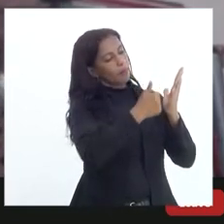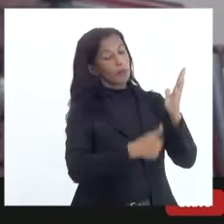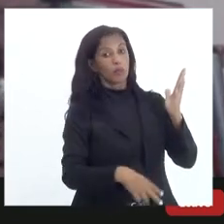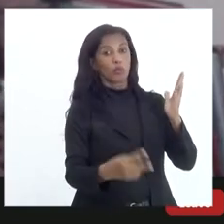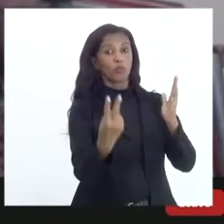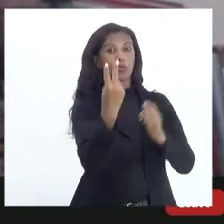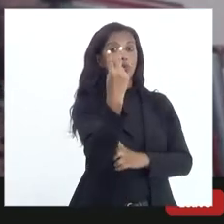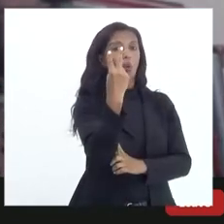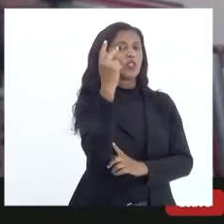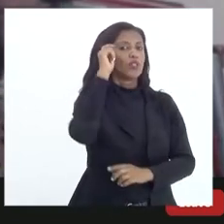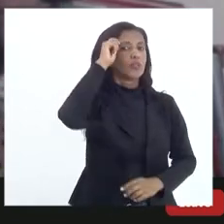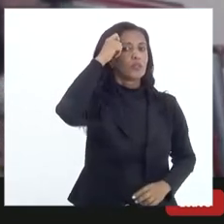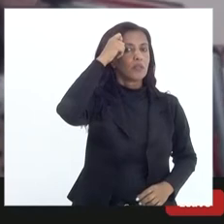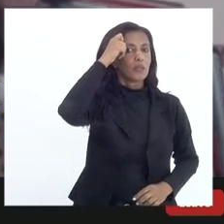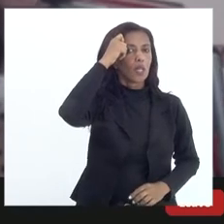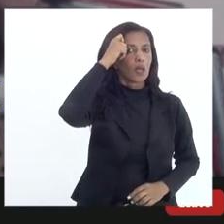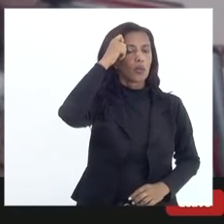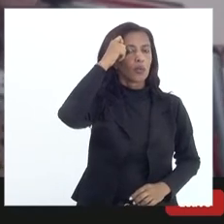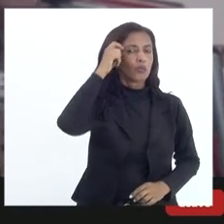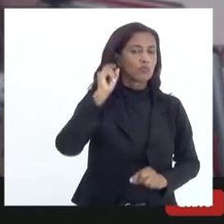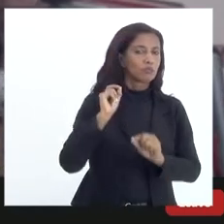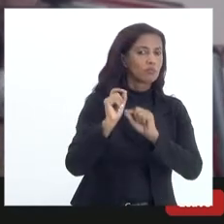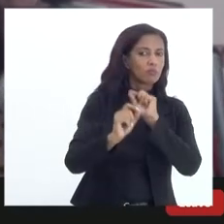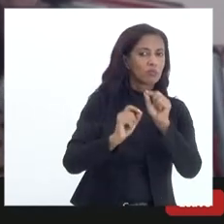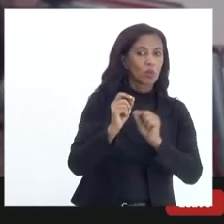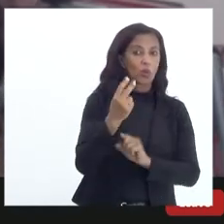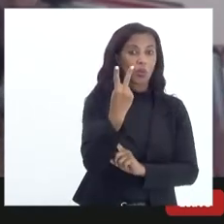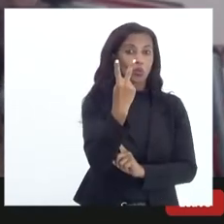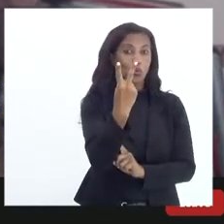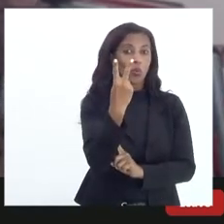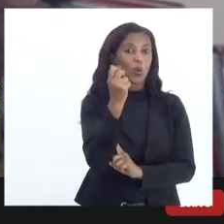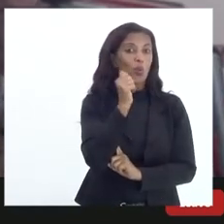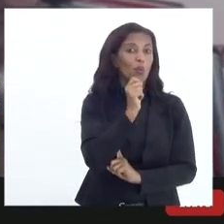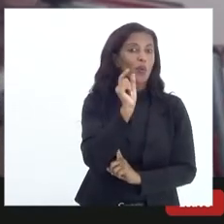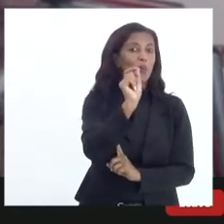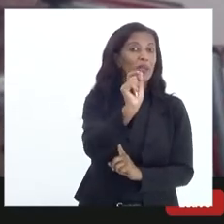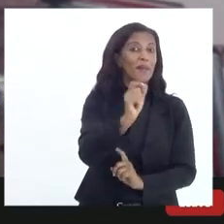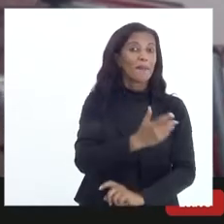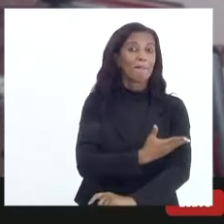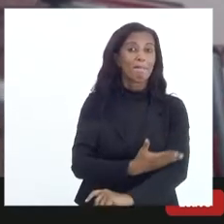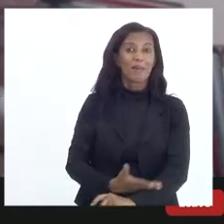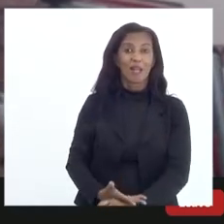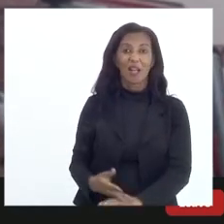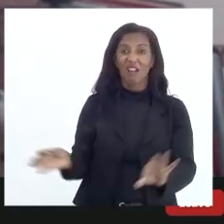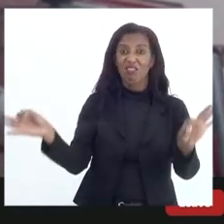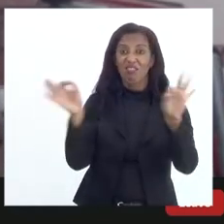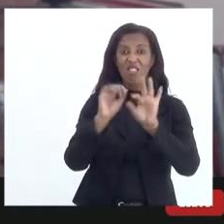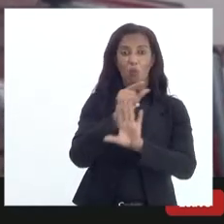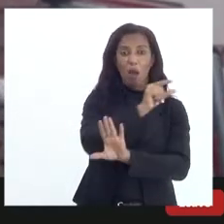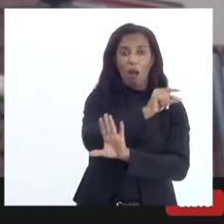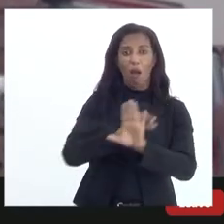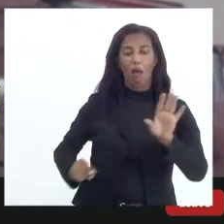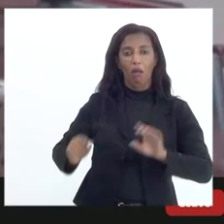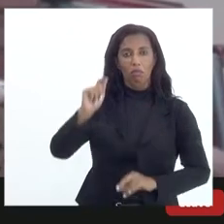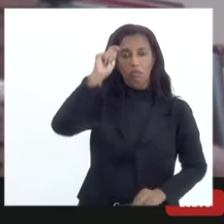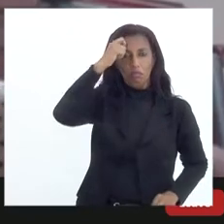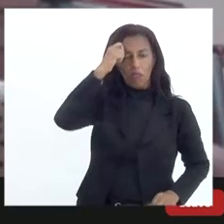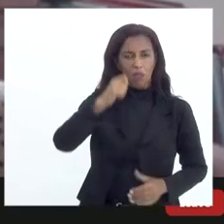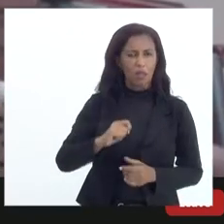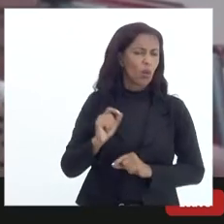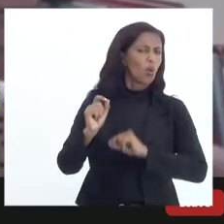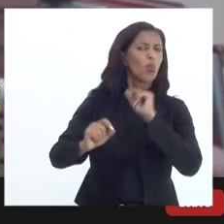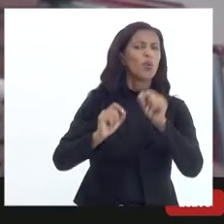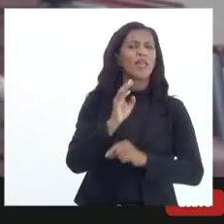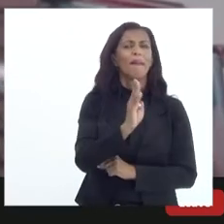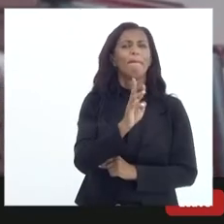dois homens negros, restaram o quê? Duas mulheres brancas, nenhuma autora negra. Então, o que é a